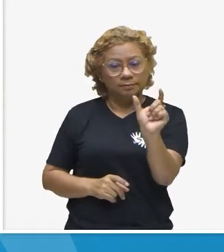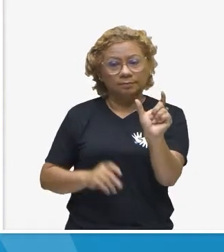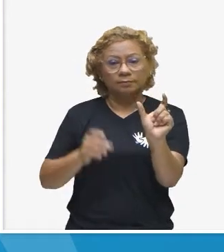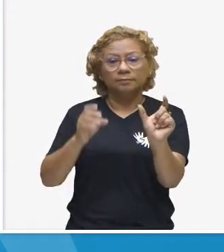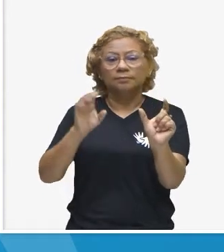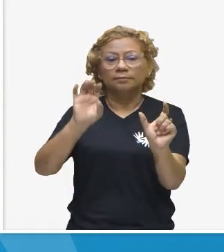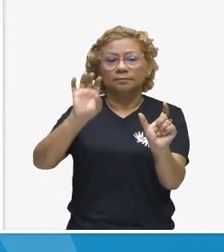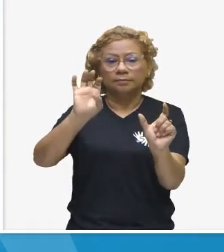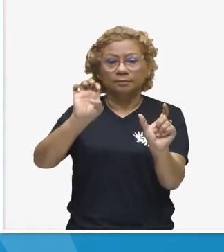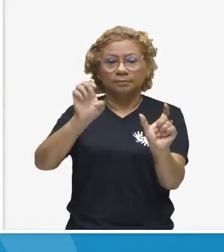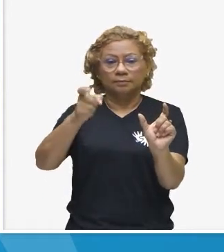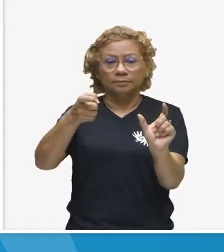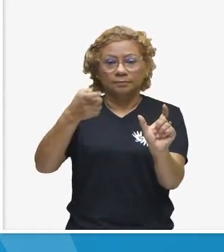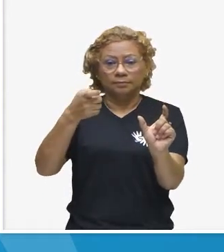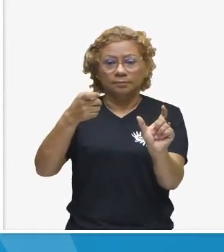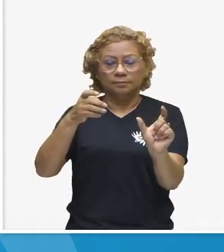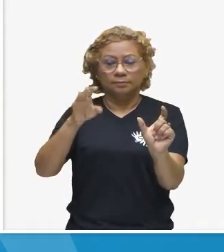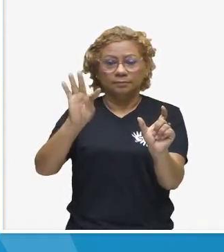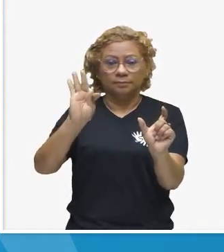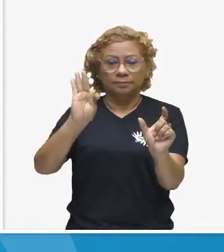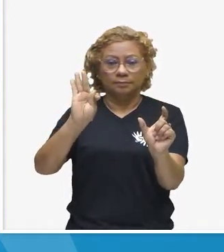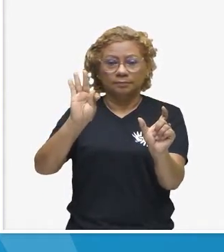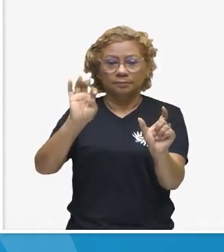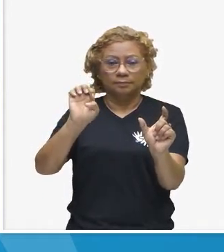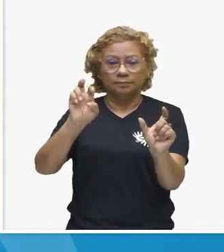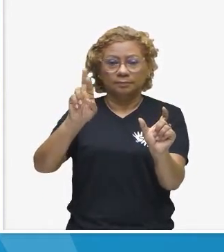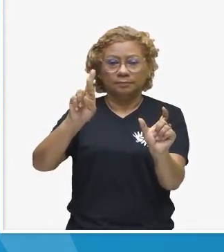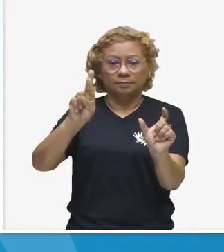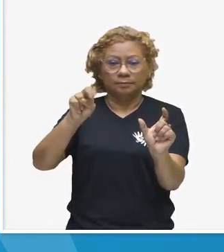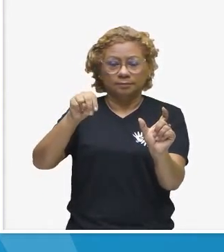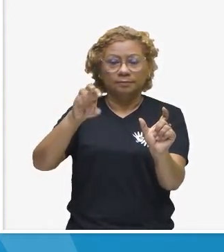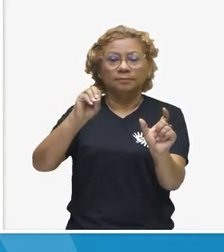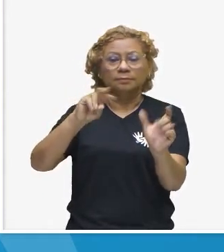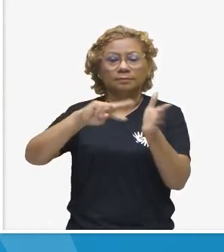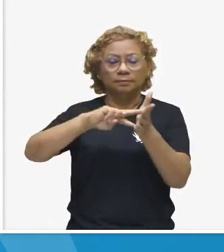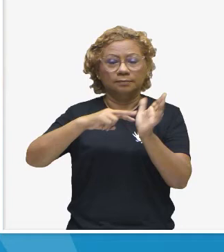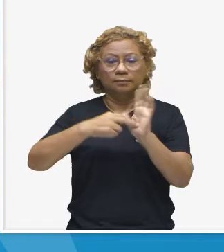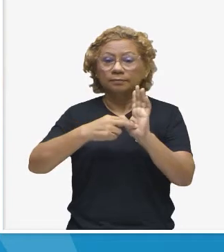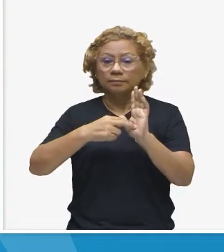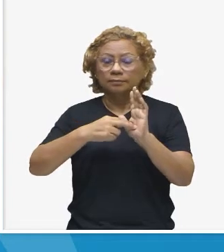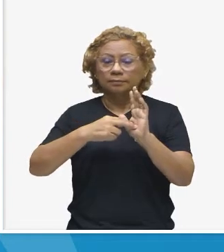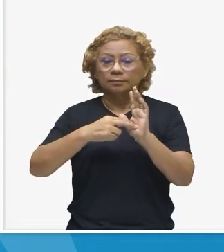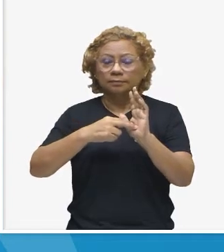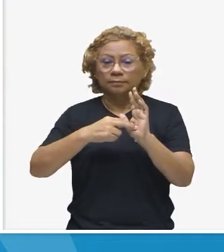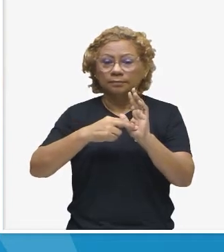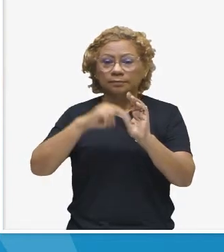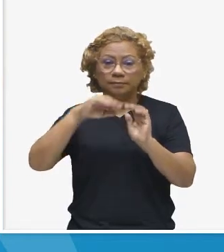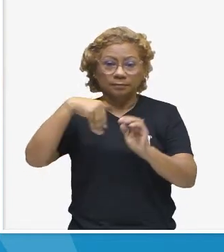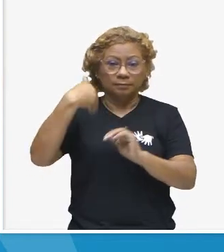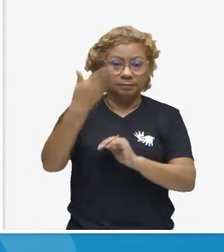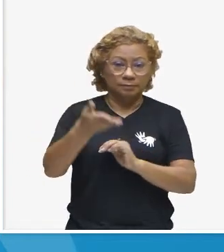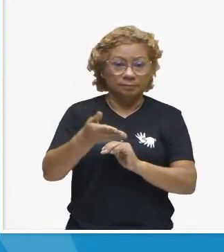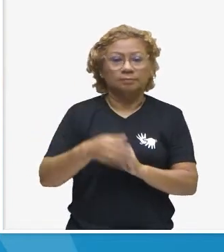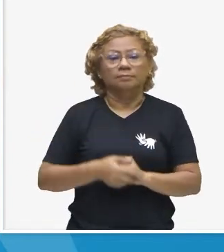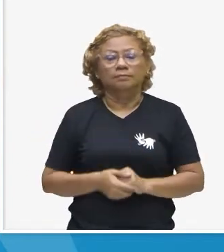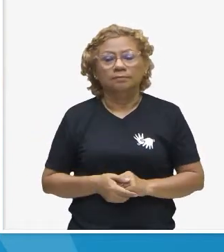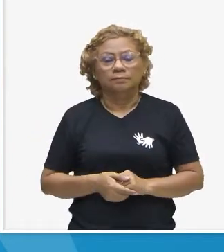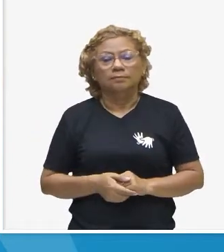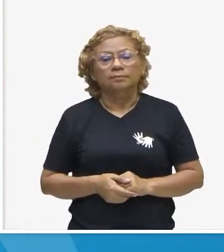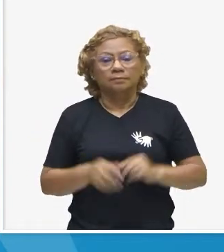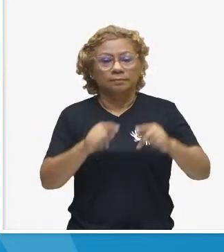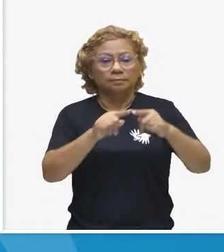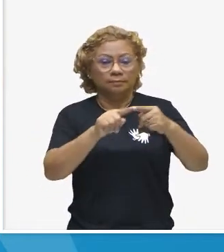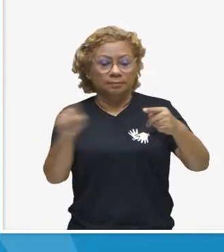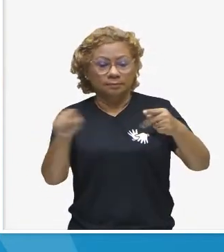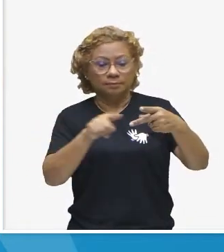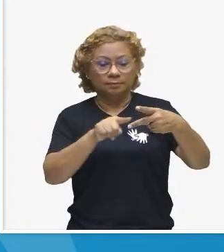ele está na parte de fora. Tá vendo? Quando você fala alterno, um está à esquerda, outro está à